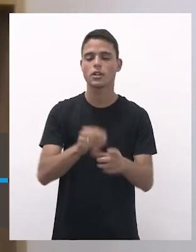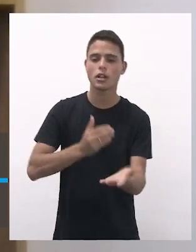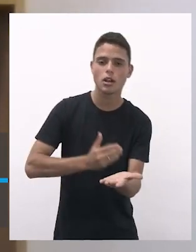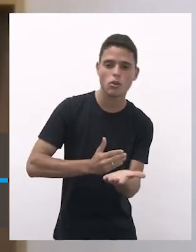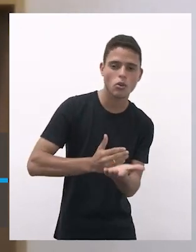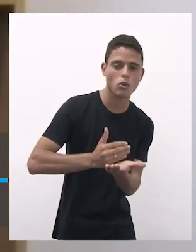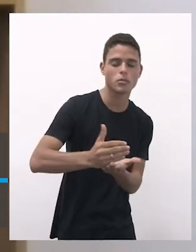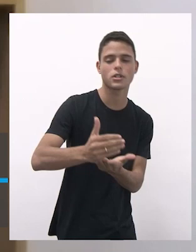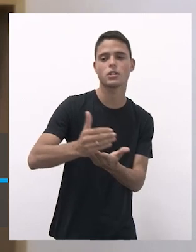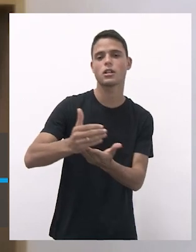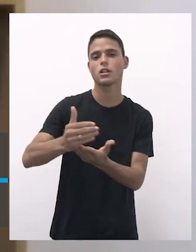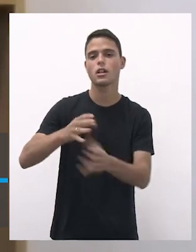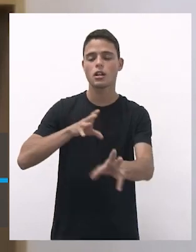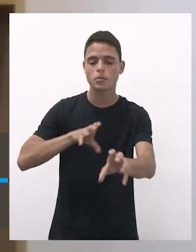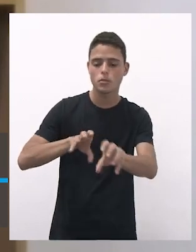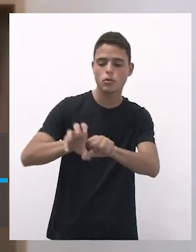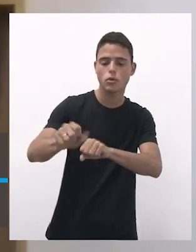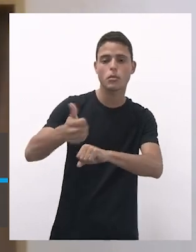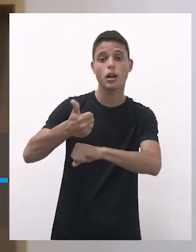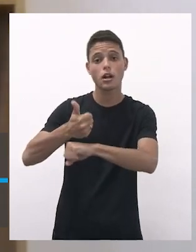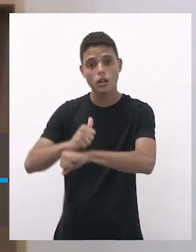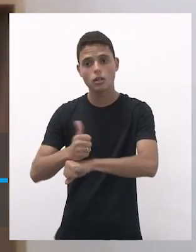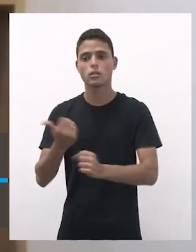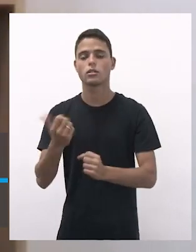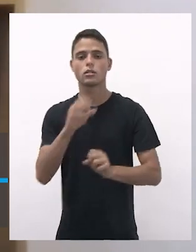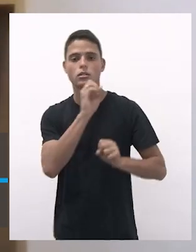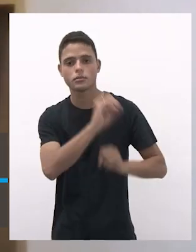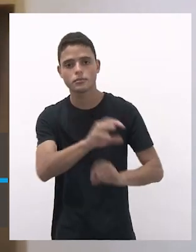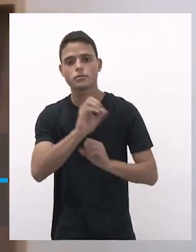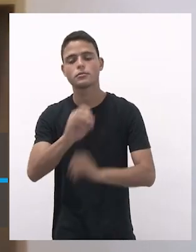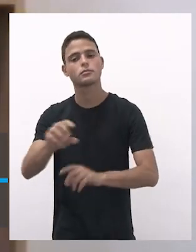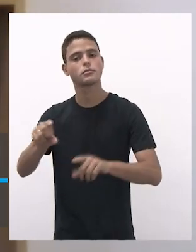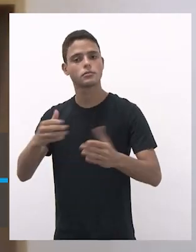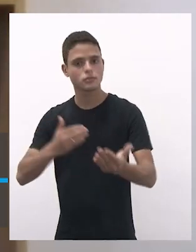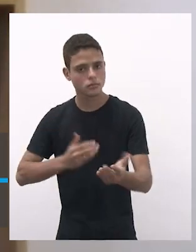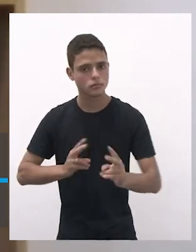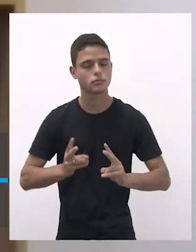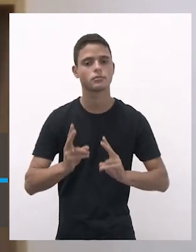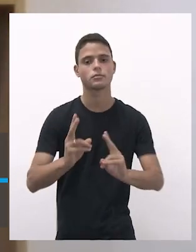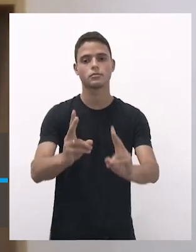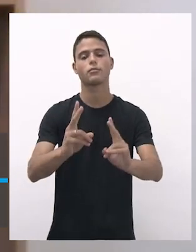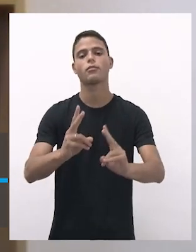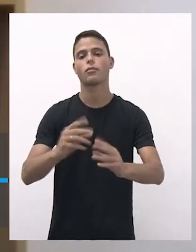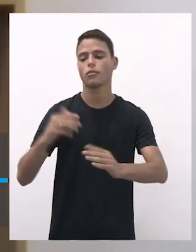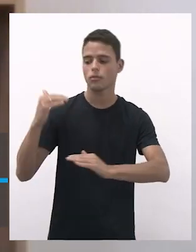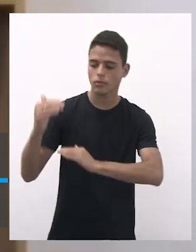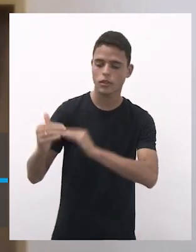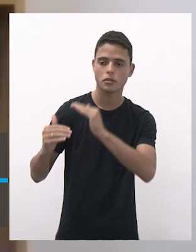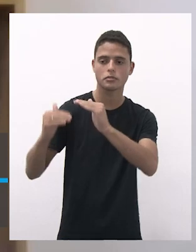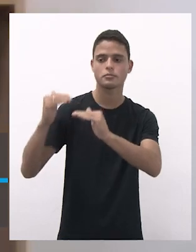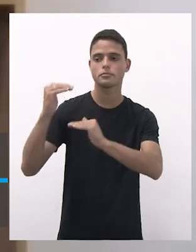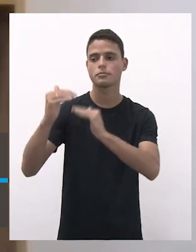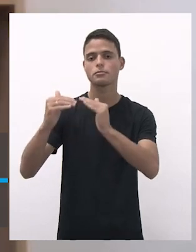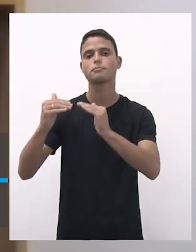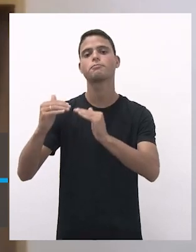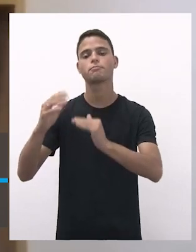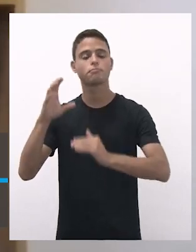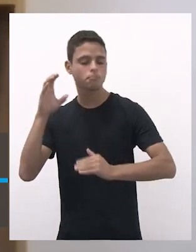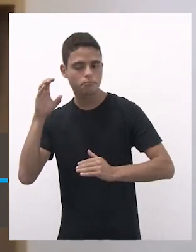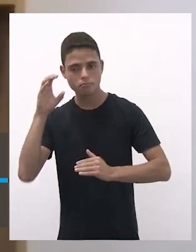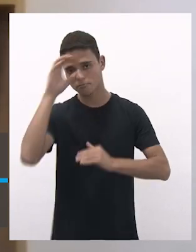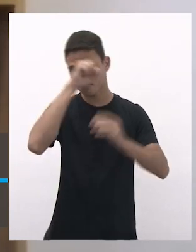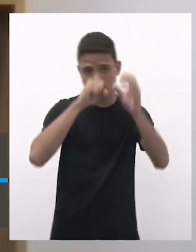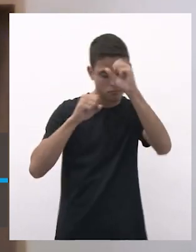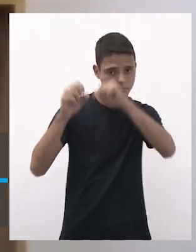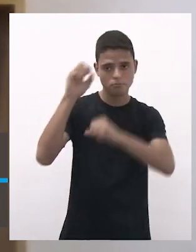me profissionalizar na área da educação e continuando com esse meu processo todo de apreciação